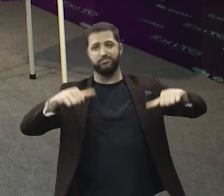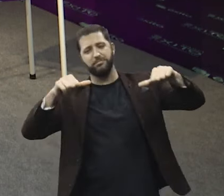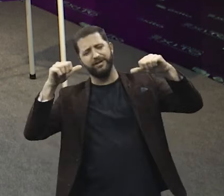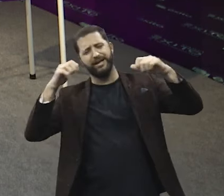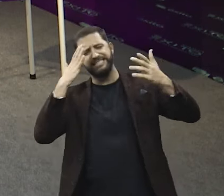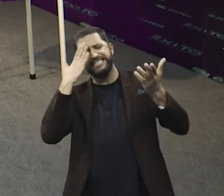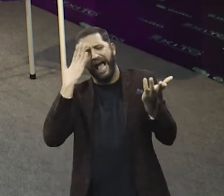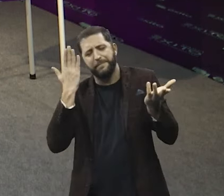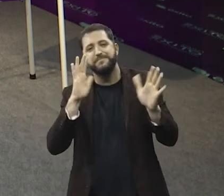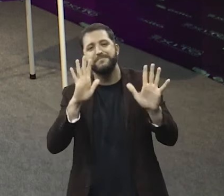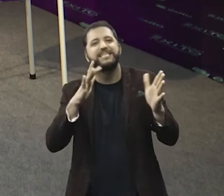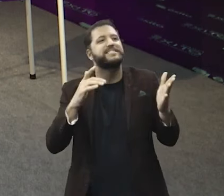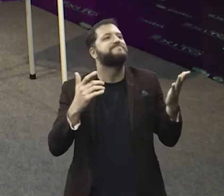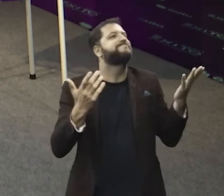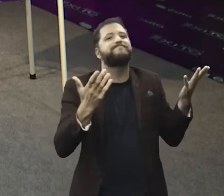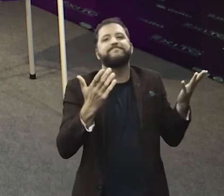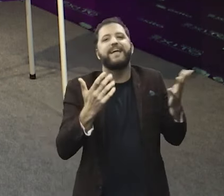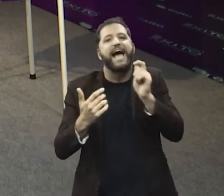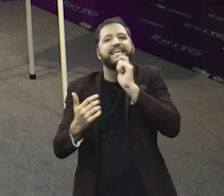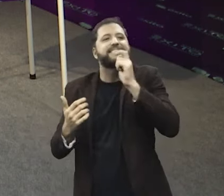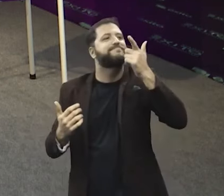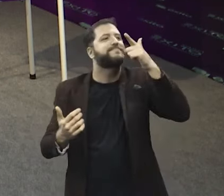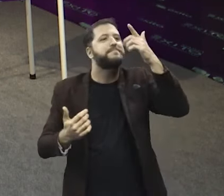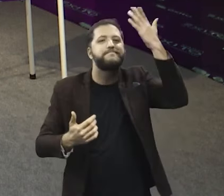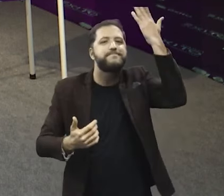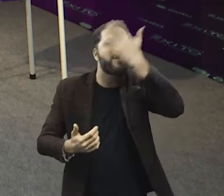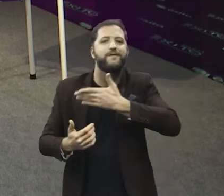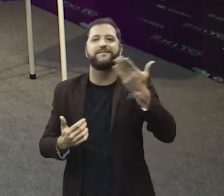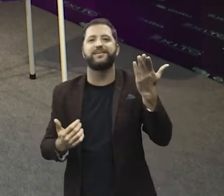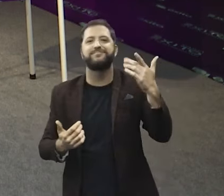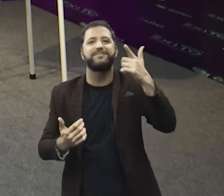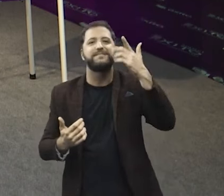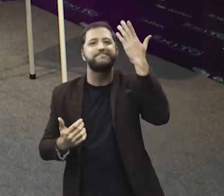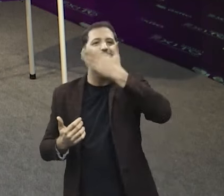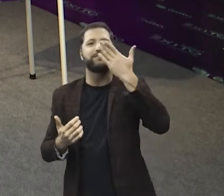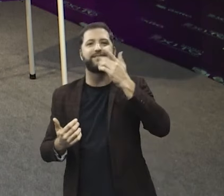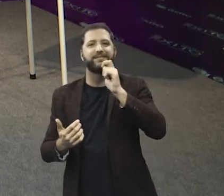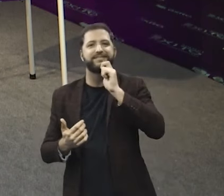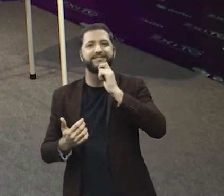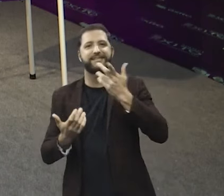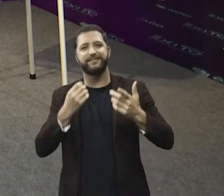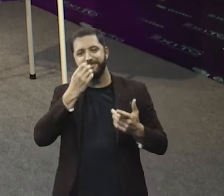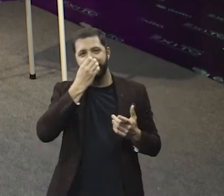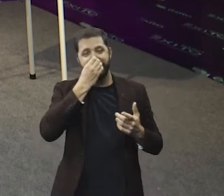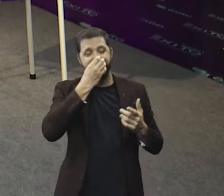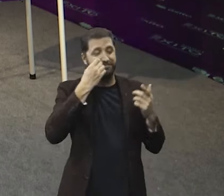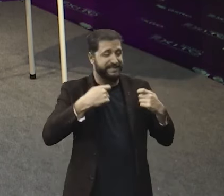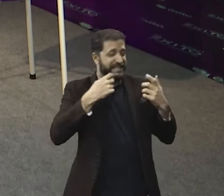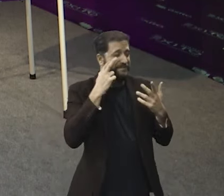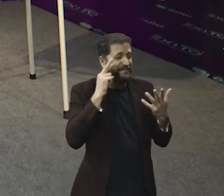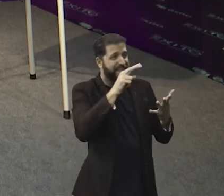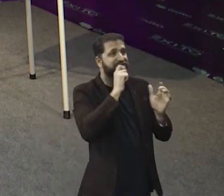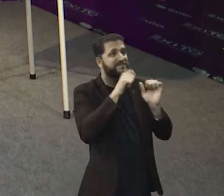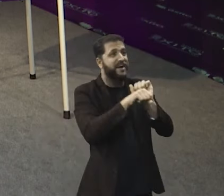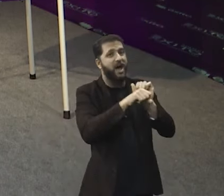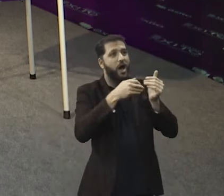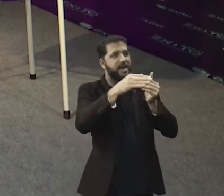eu te dizer até que ponto vai ser esse Impacto eu não consigo saber e nenhum estudioso por quê Porque não aconteceu